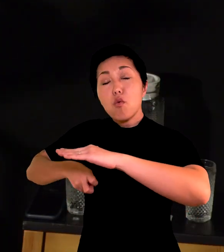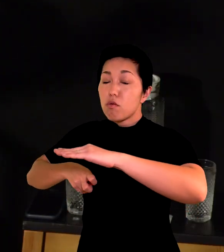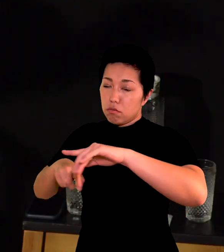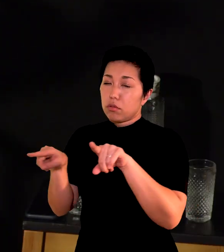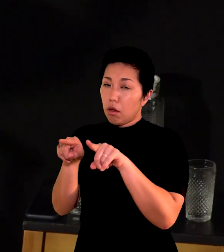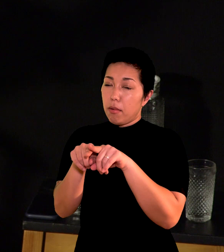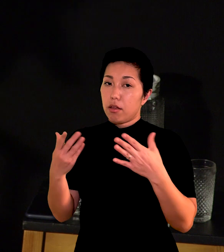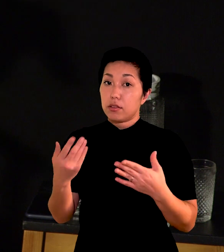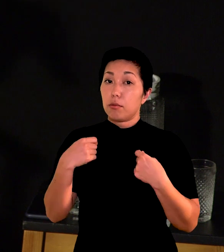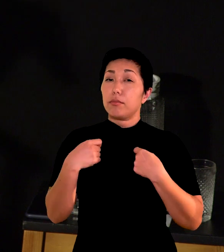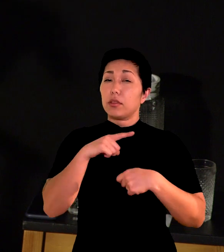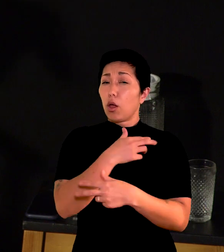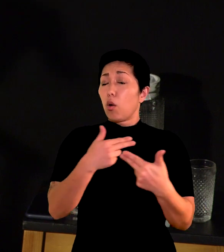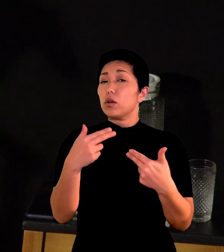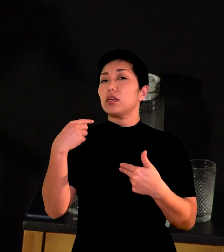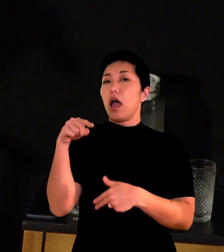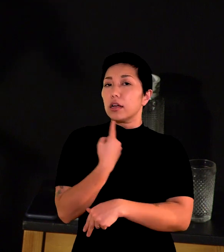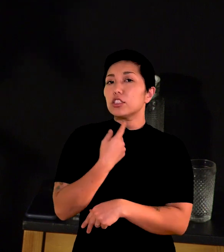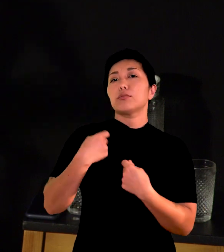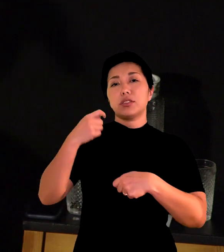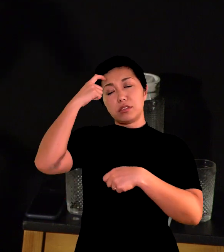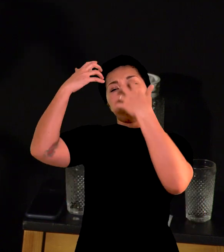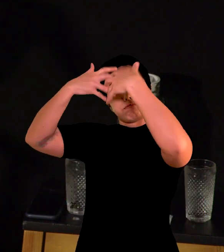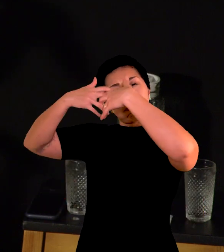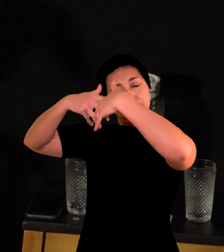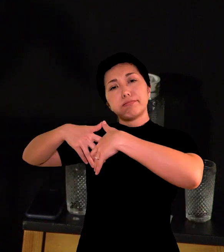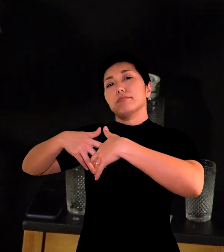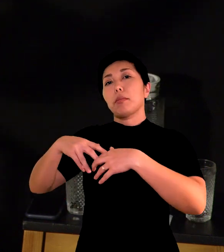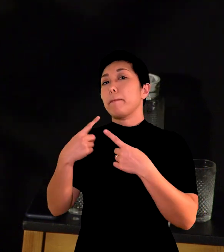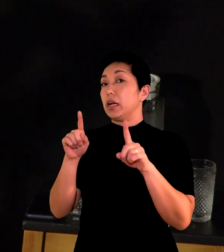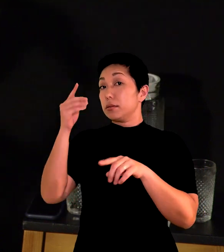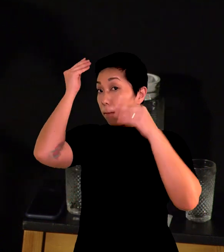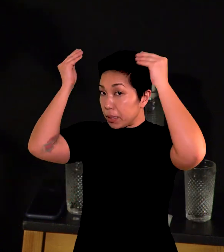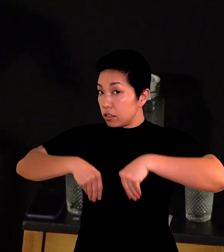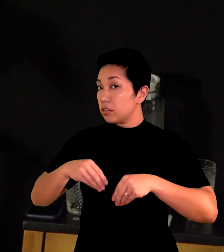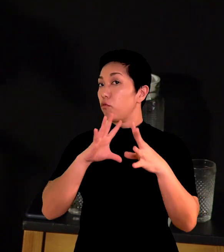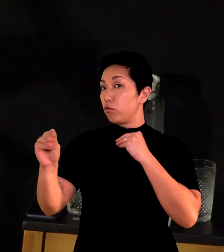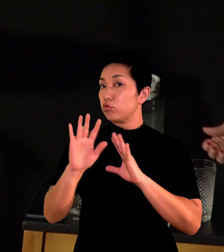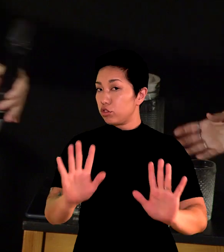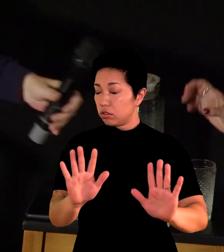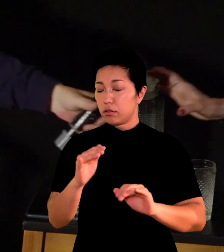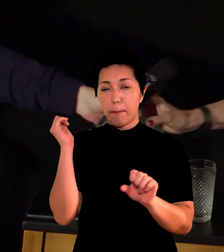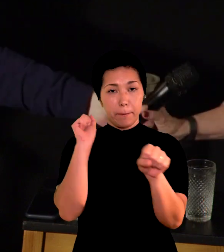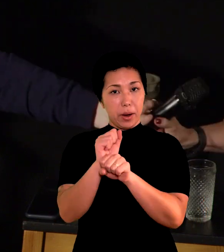para a gente trabalhar e colocar cérebros, etc. Tá certo? Mas fugir da preguiça.